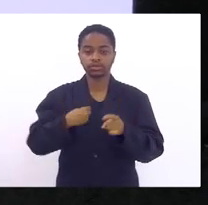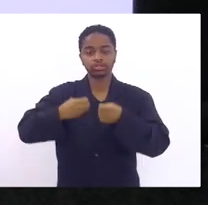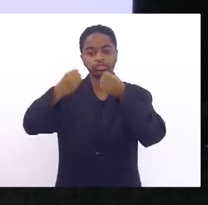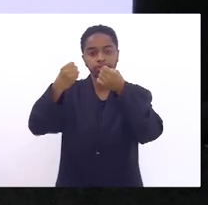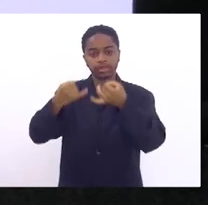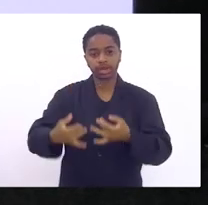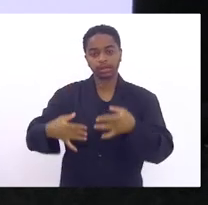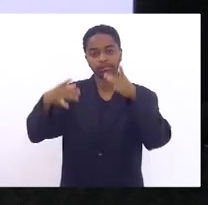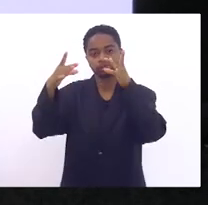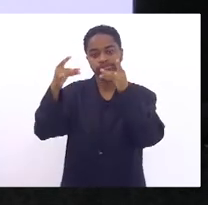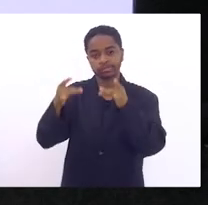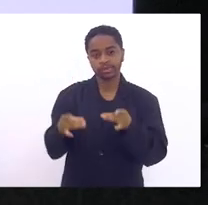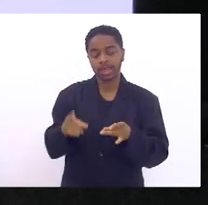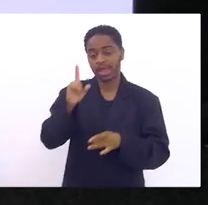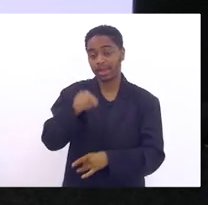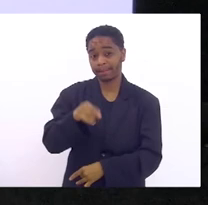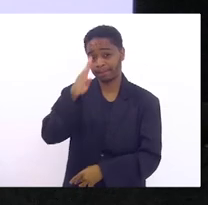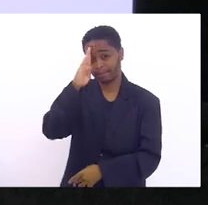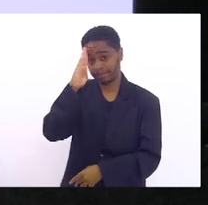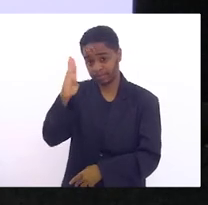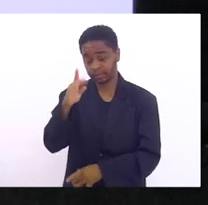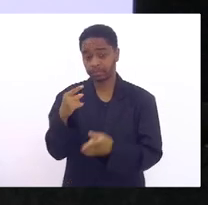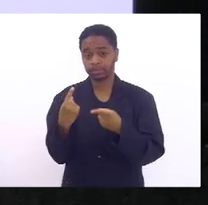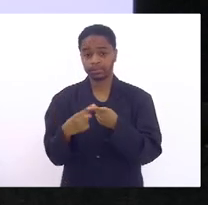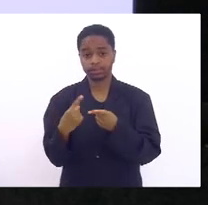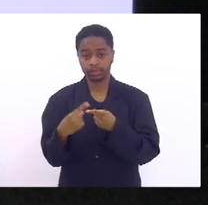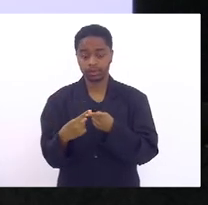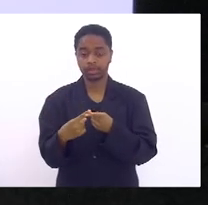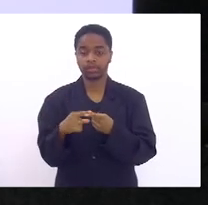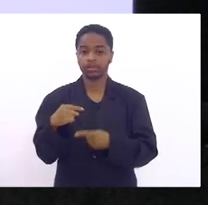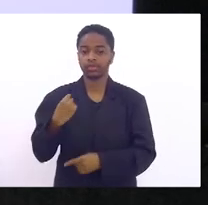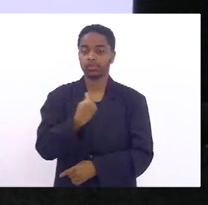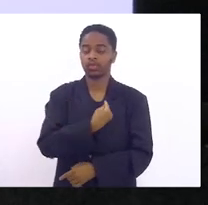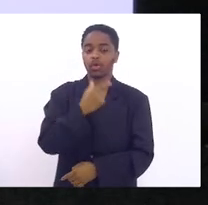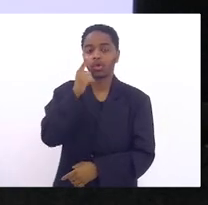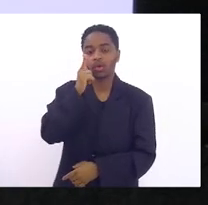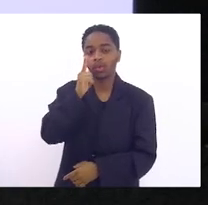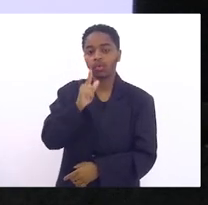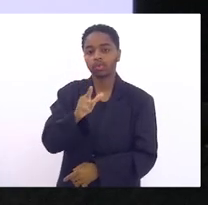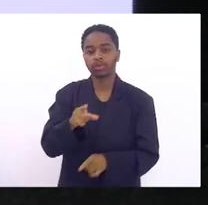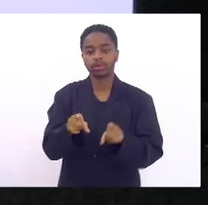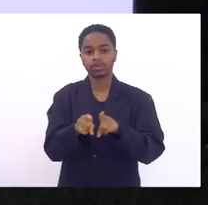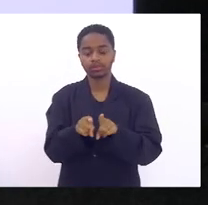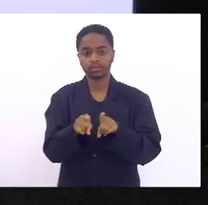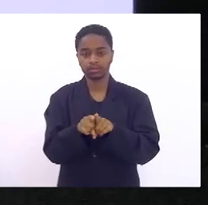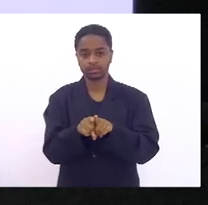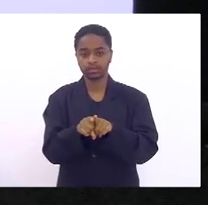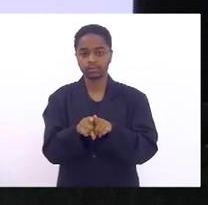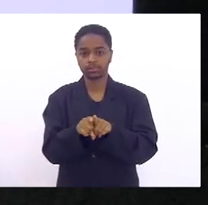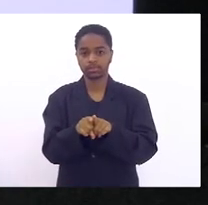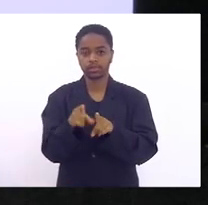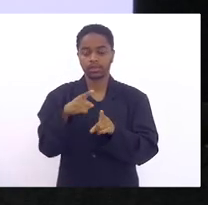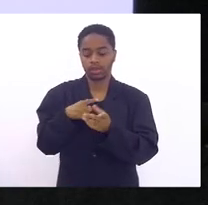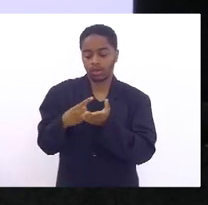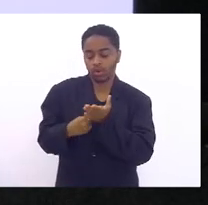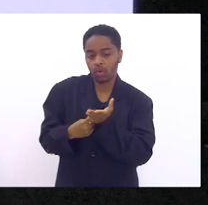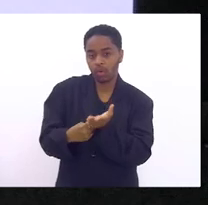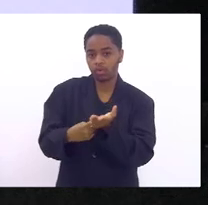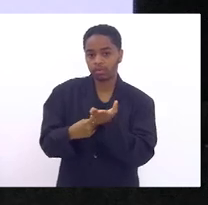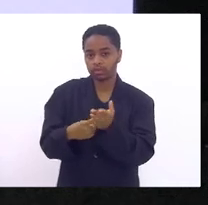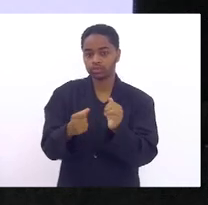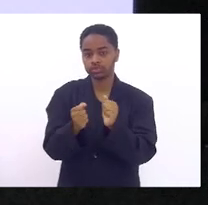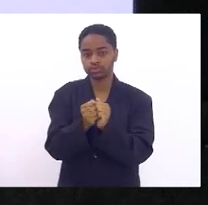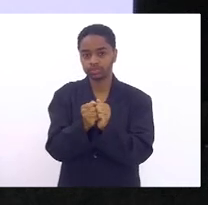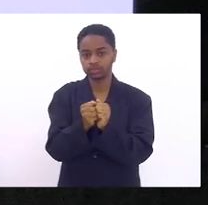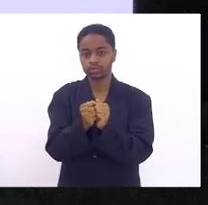no final do ano é Central para que a gente possa ter também não só implicada o compromisso de uma assembleia